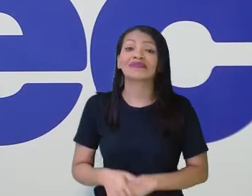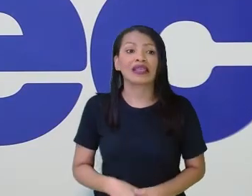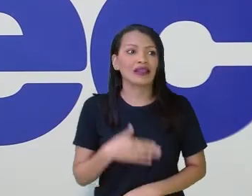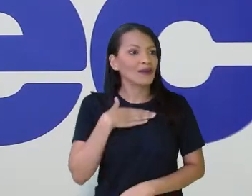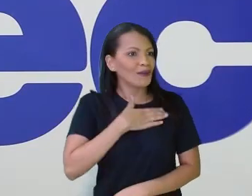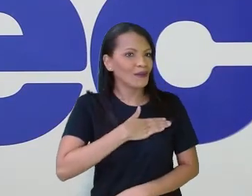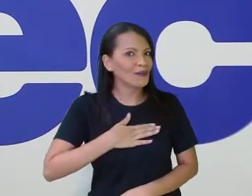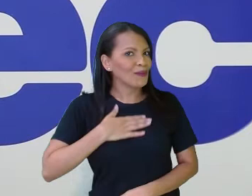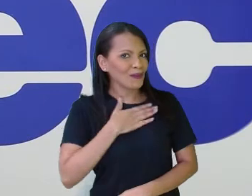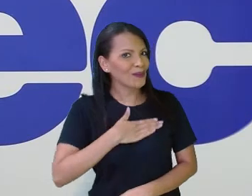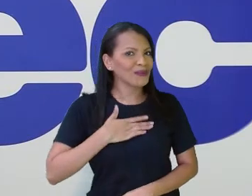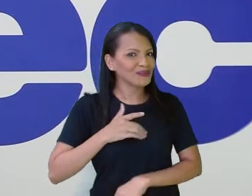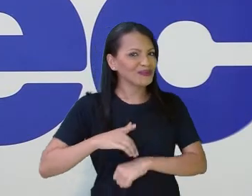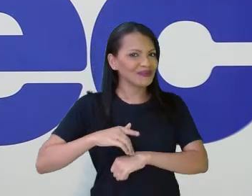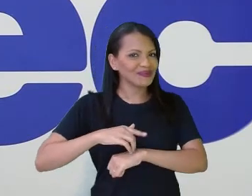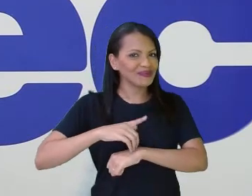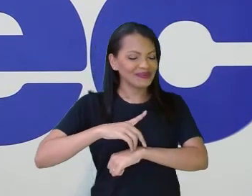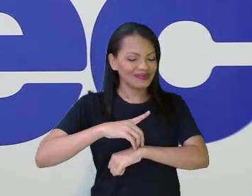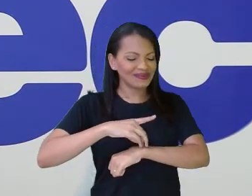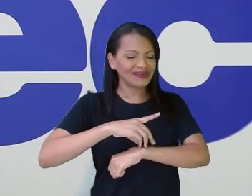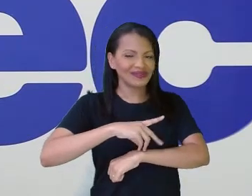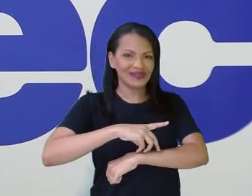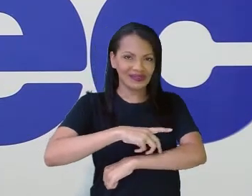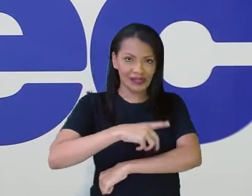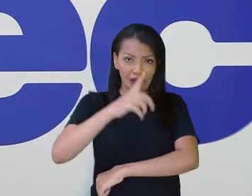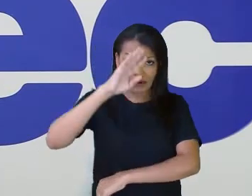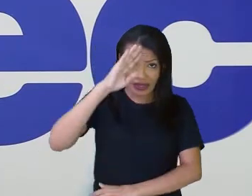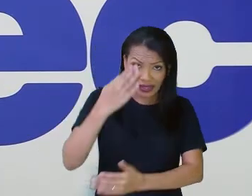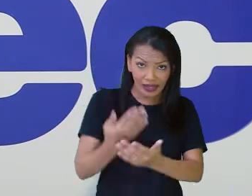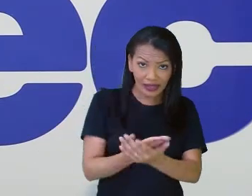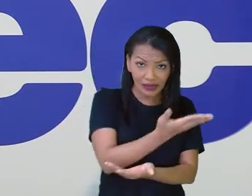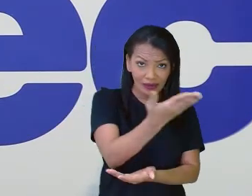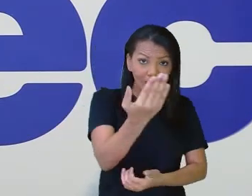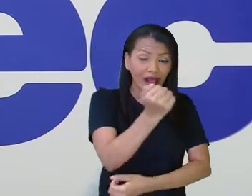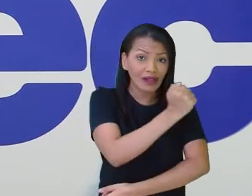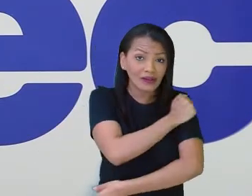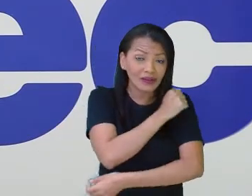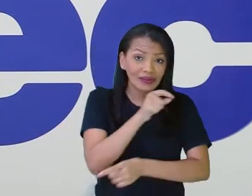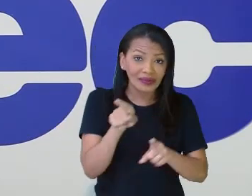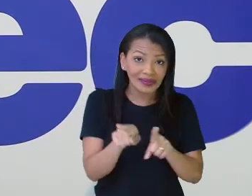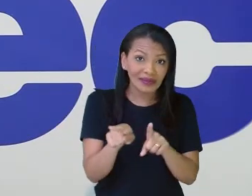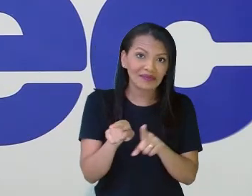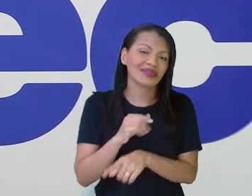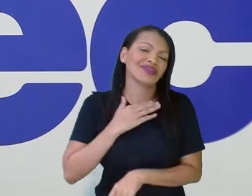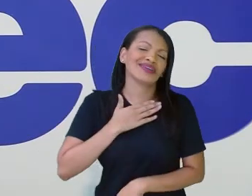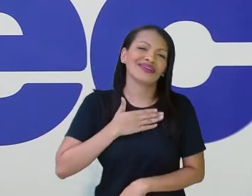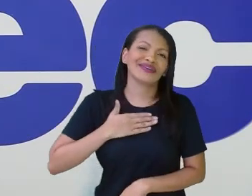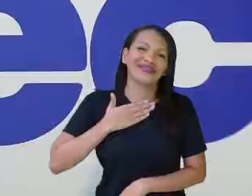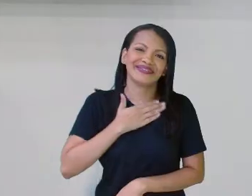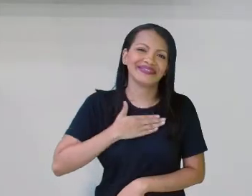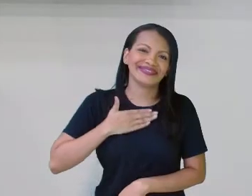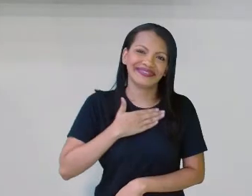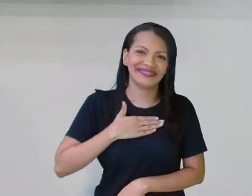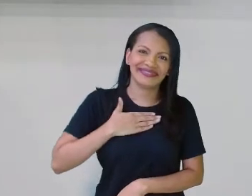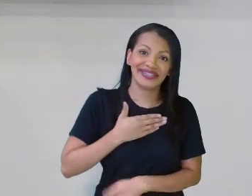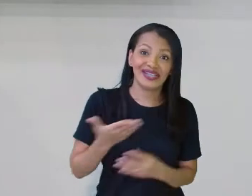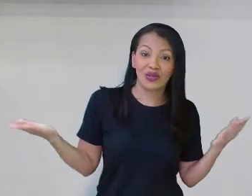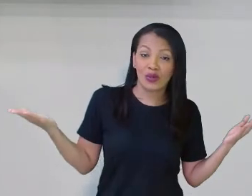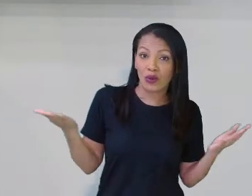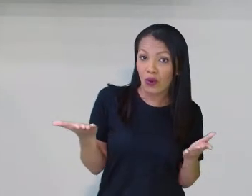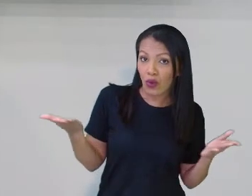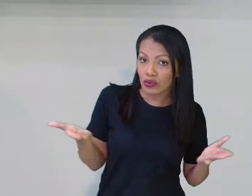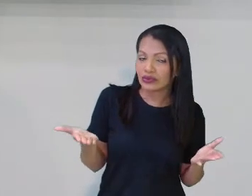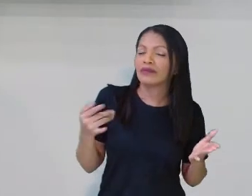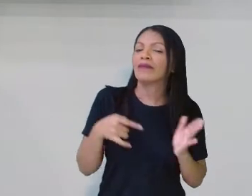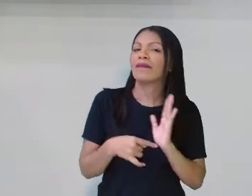quando você traz dinossauro. E eu acredito, viu, que os nossos estudantes também gostam. Pois é, e aí hoje eu trouxe uma